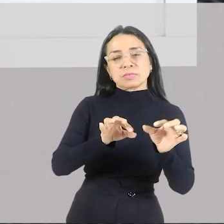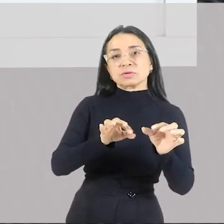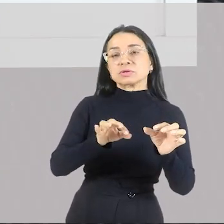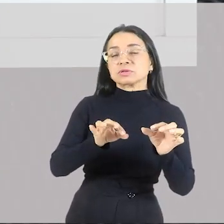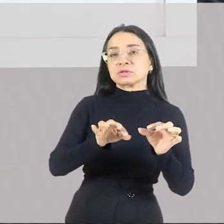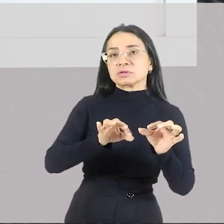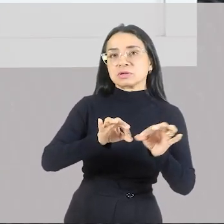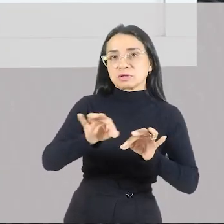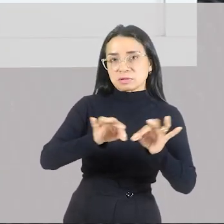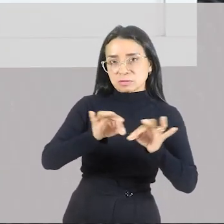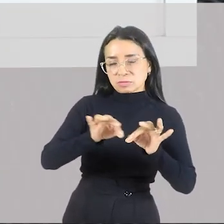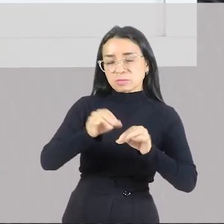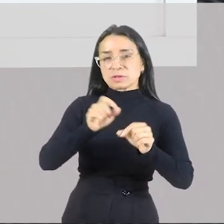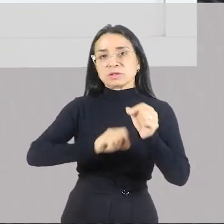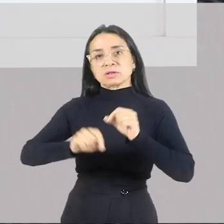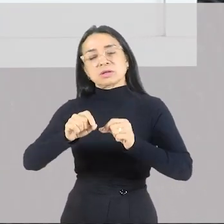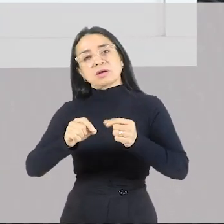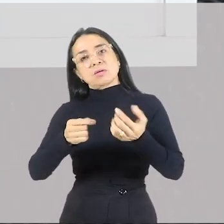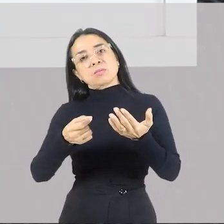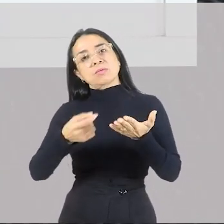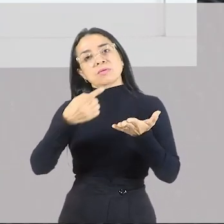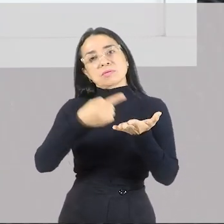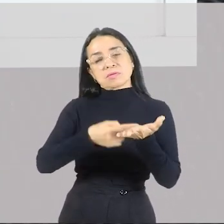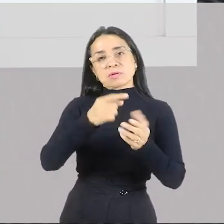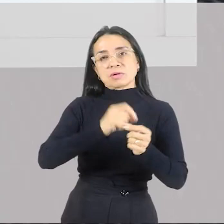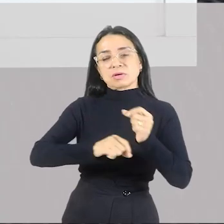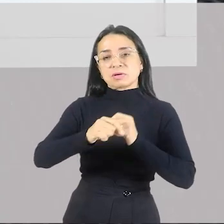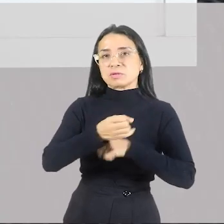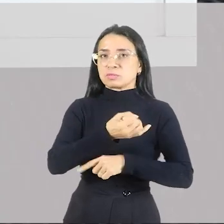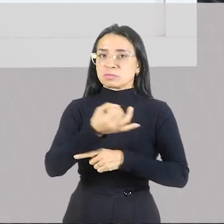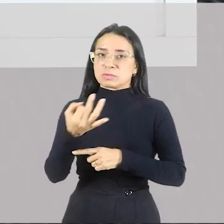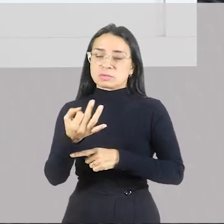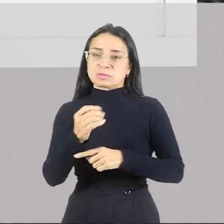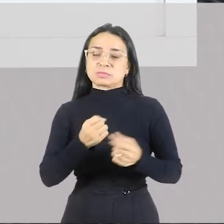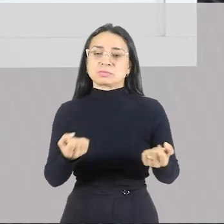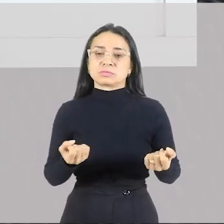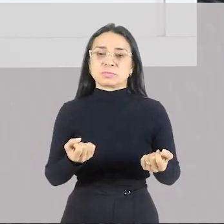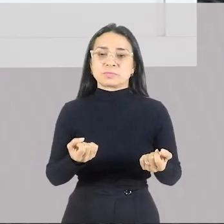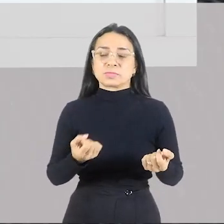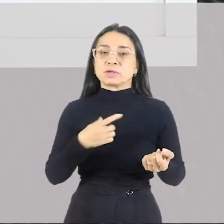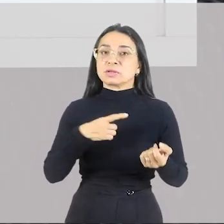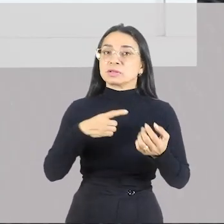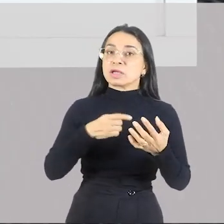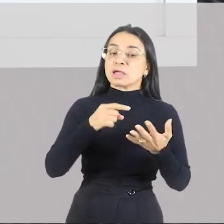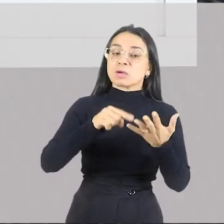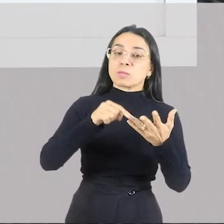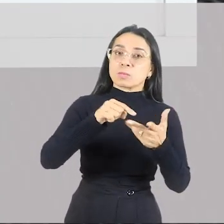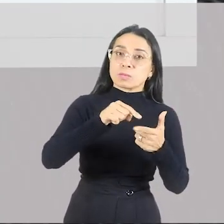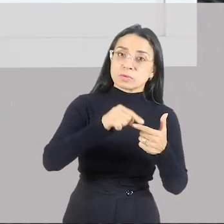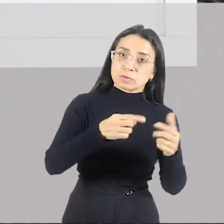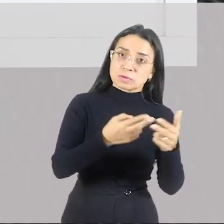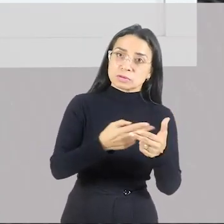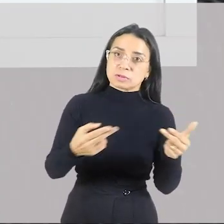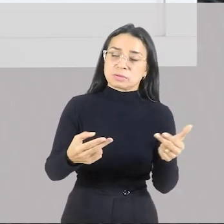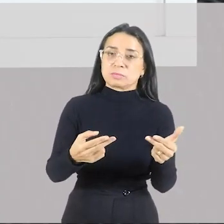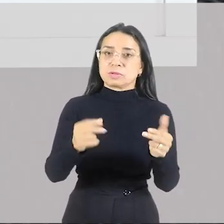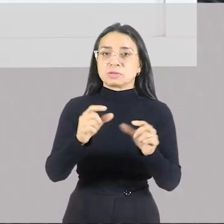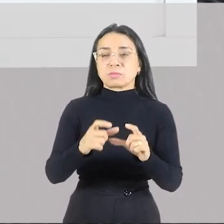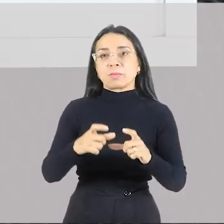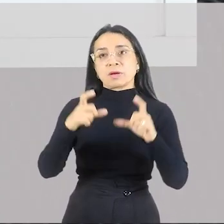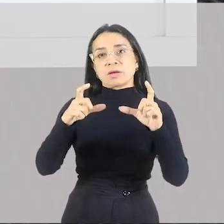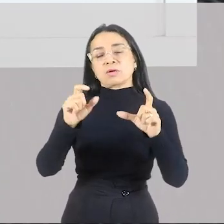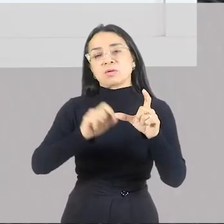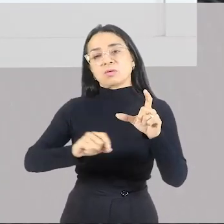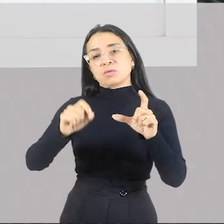problemas de arranjo e combinação, quando você tem uma quantidade de elementos para formar grupo, maior do que, vamos dizer,